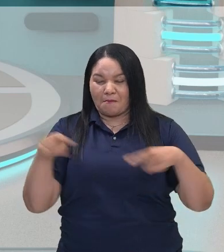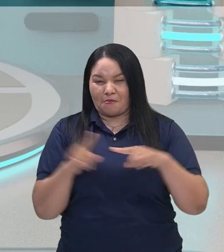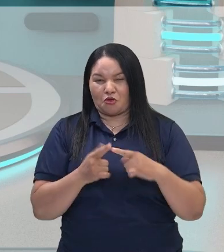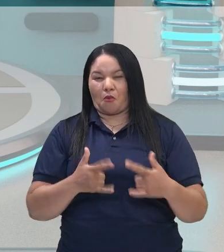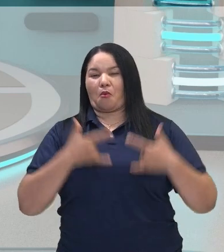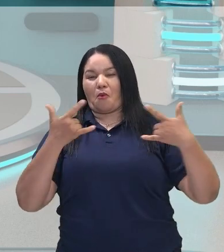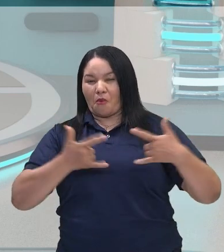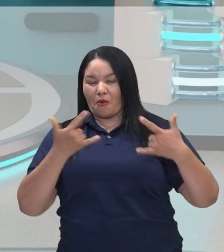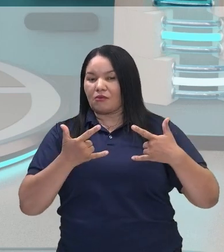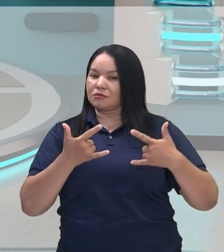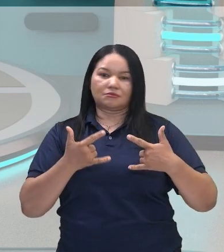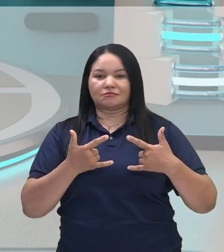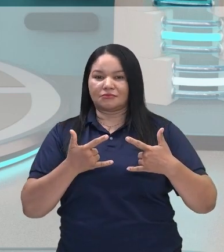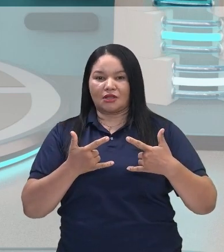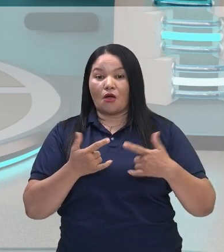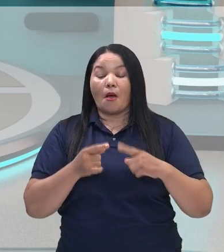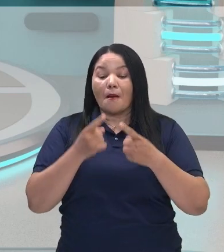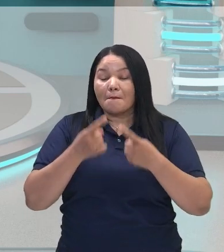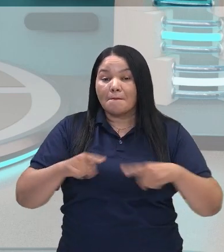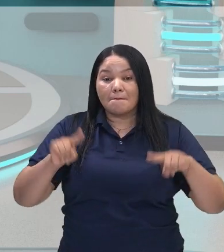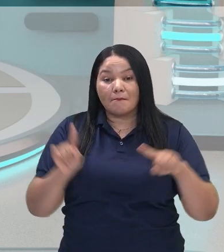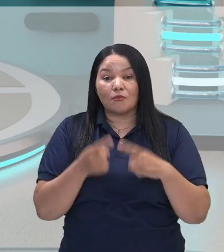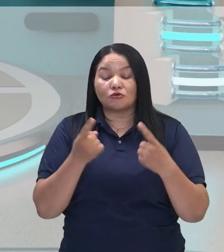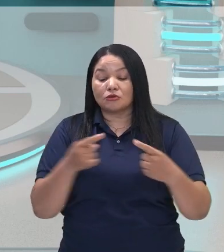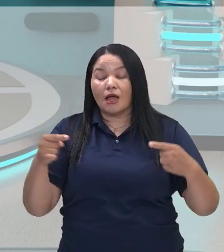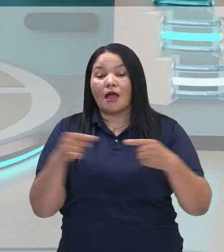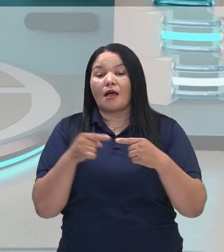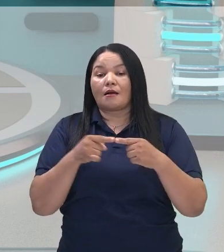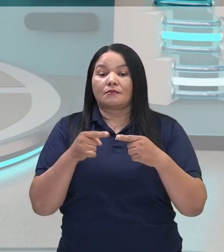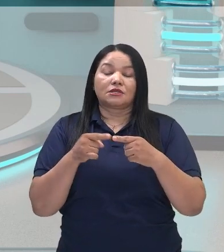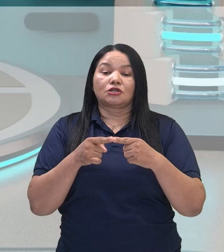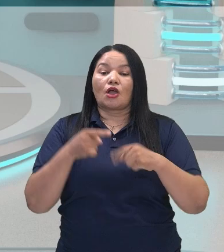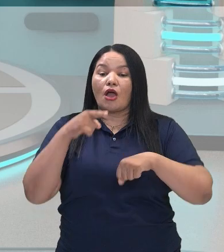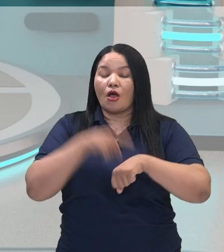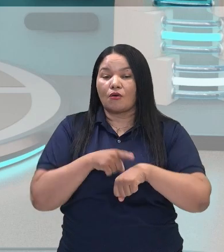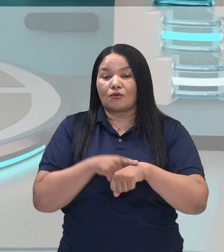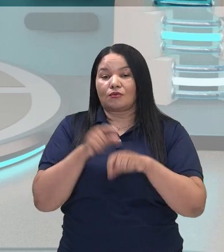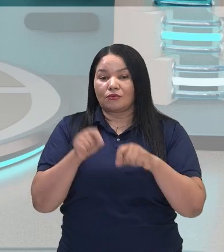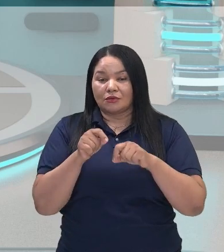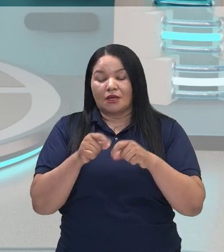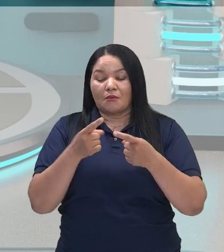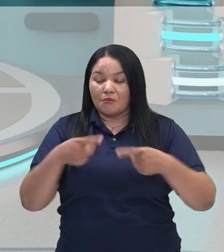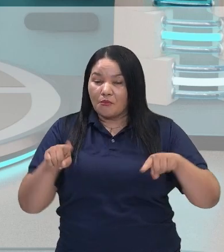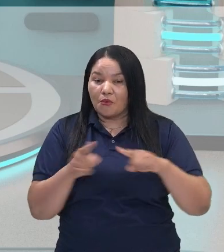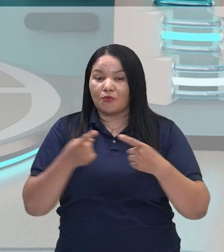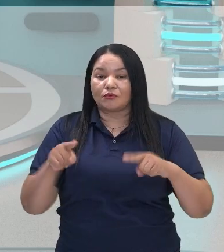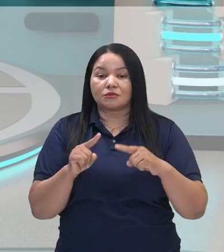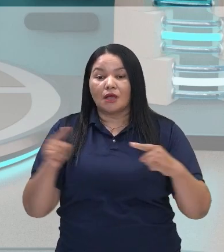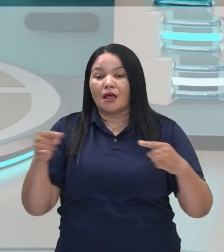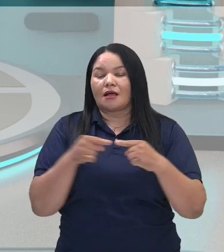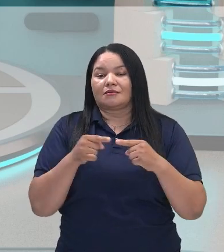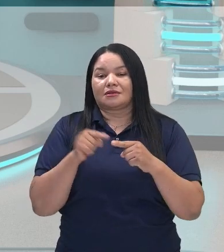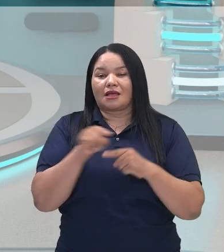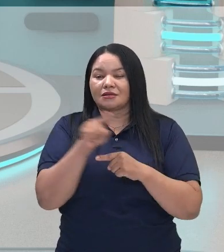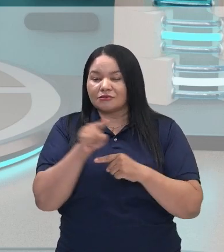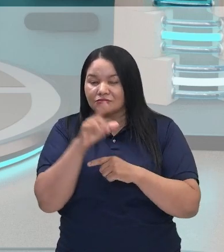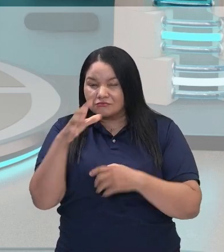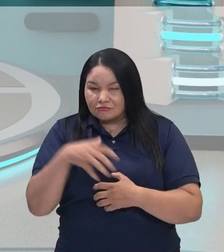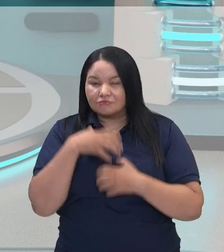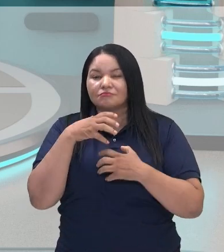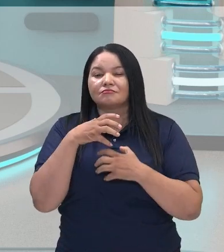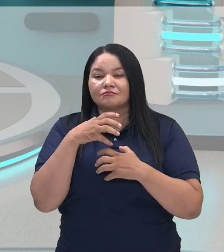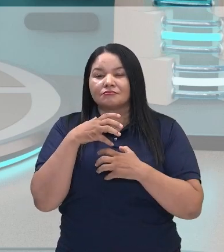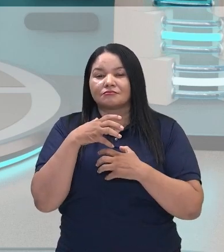vão colocar uma música, né, que vai, ou instrumental, uma música instrumental que vai agregar aquela cena. Uma